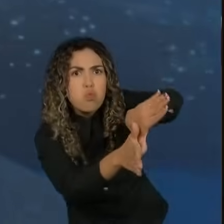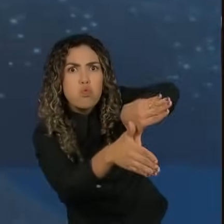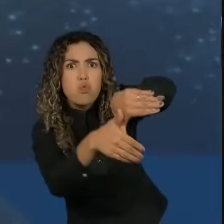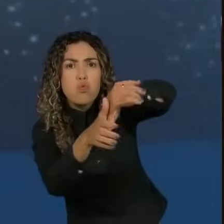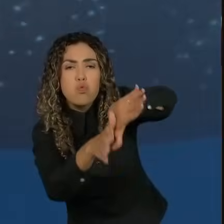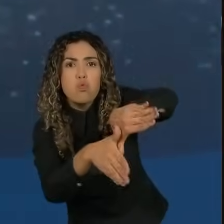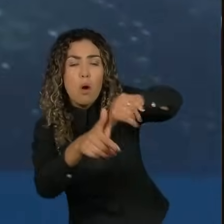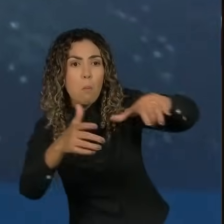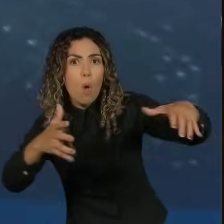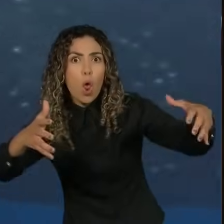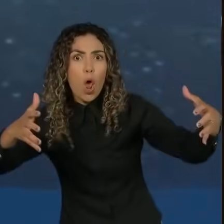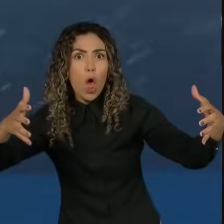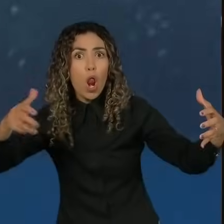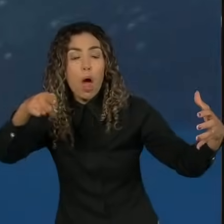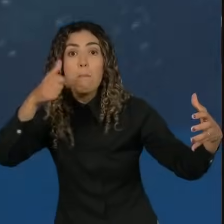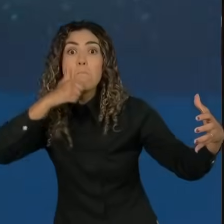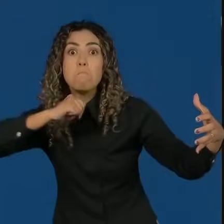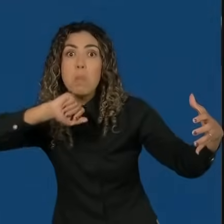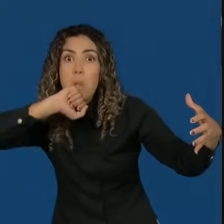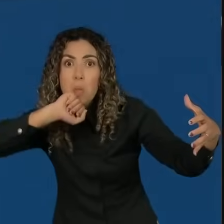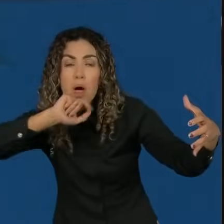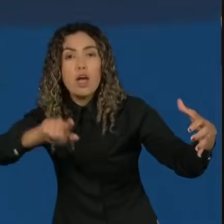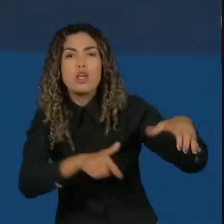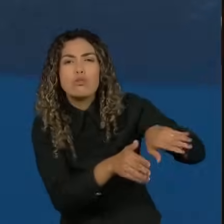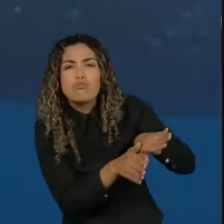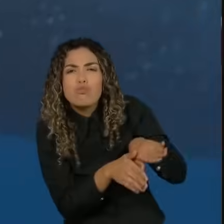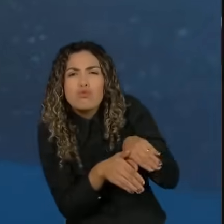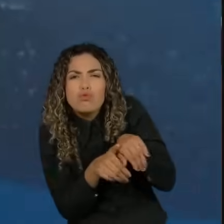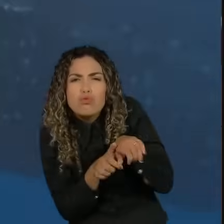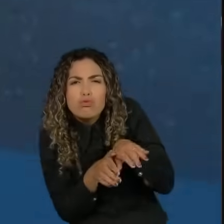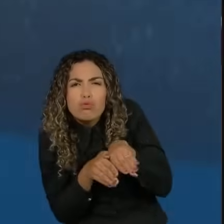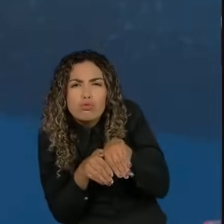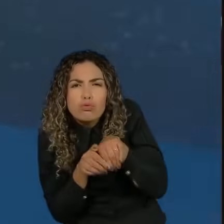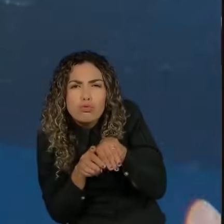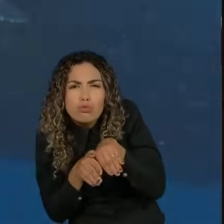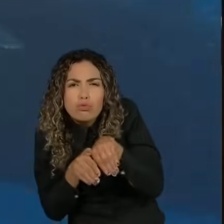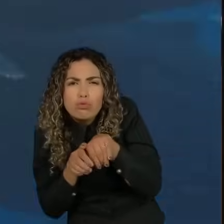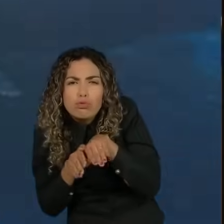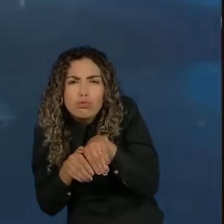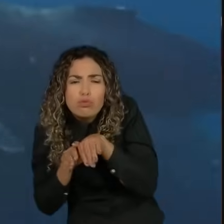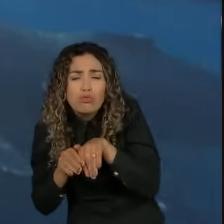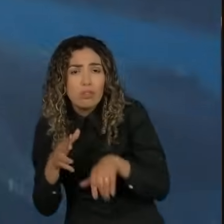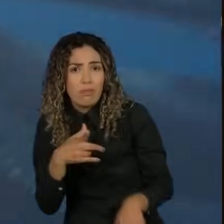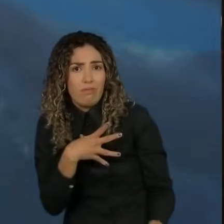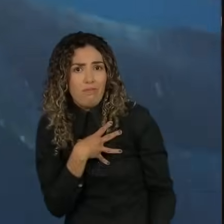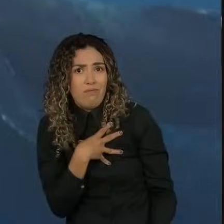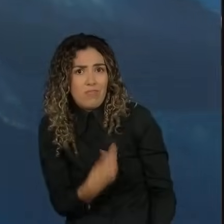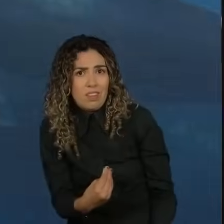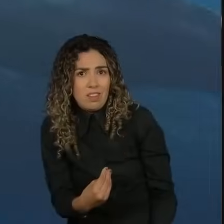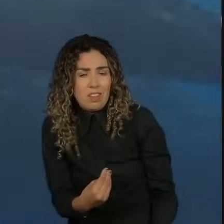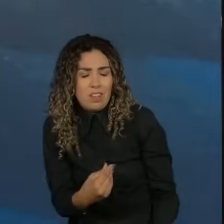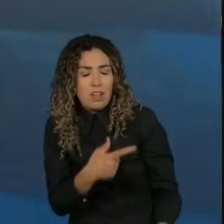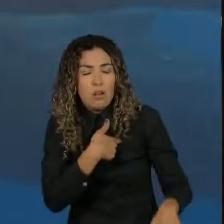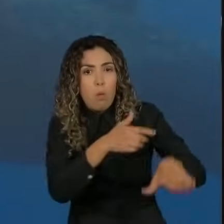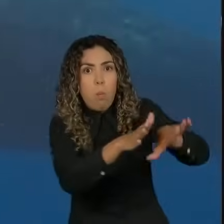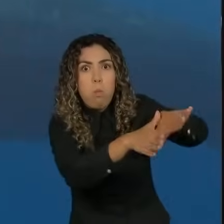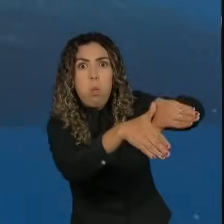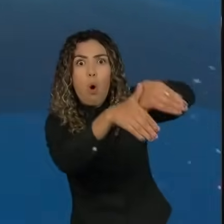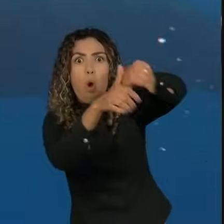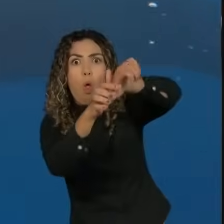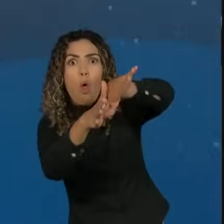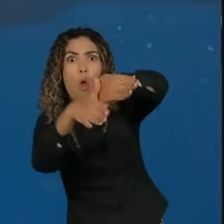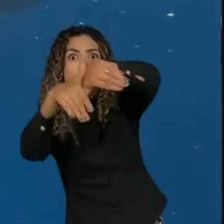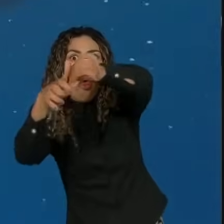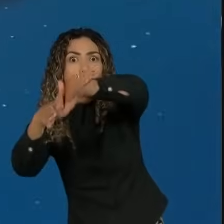assim, jamais imaginar que fosse. E ainda mais jubarte, você consegue escutar elas respirando, né? São enormes, é um animal que chega a 15 metros de